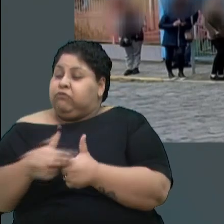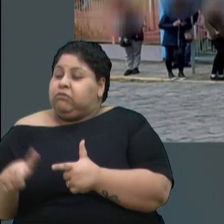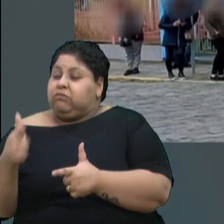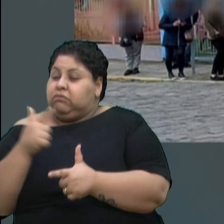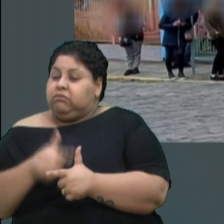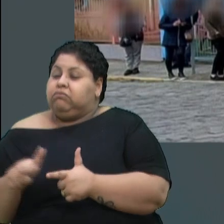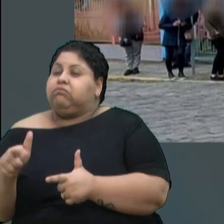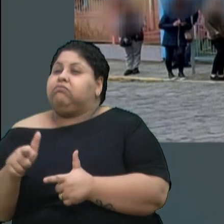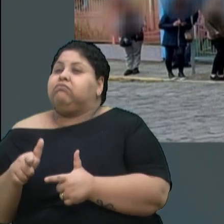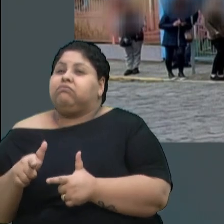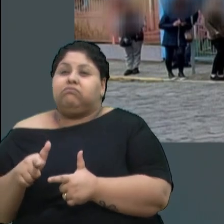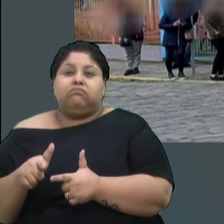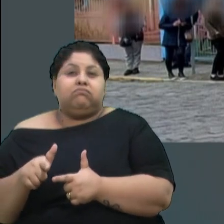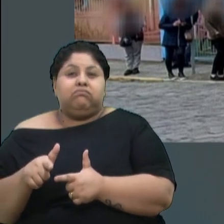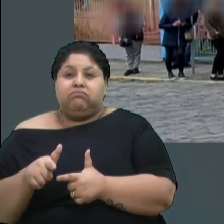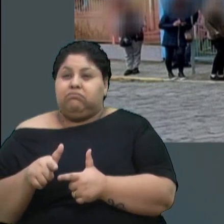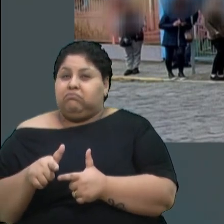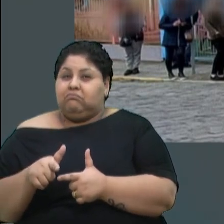inadmissível